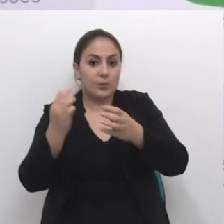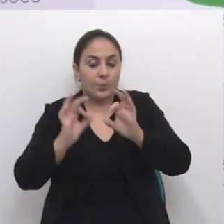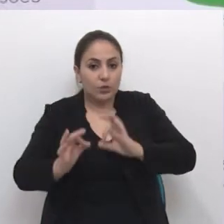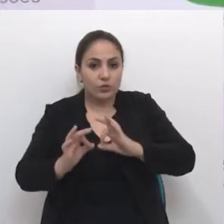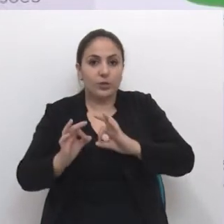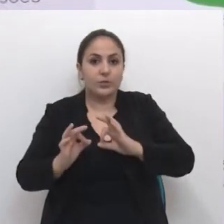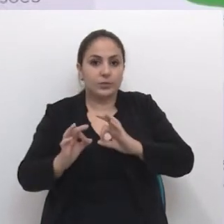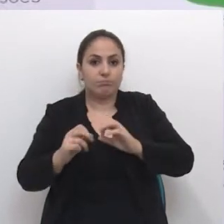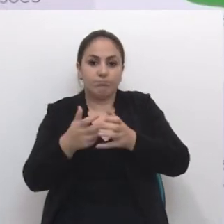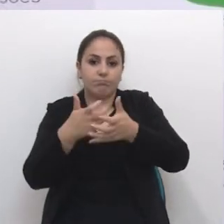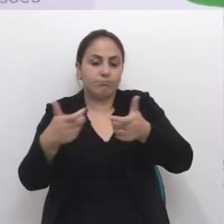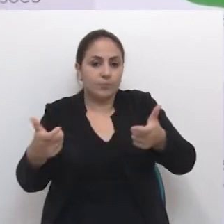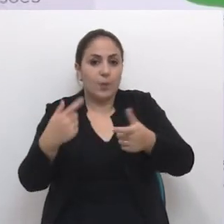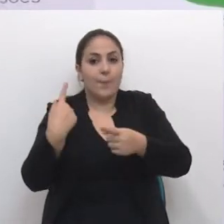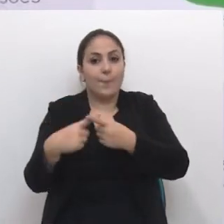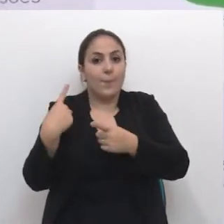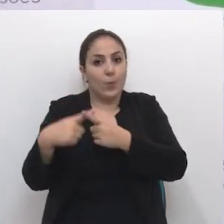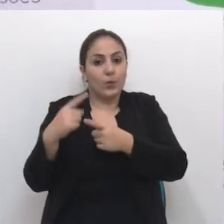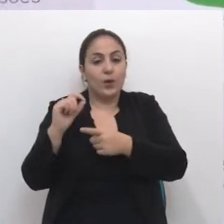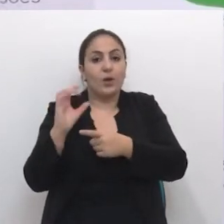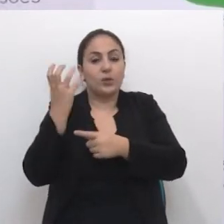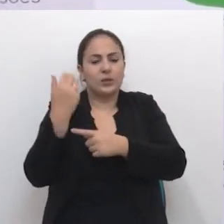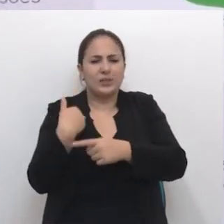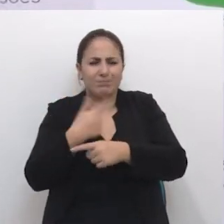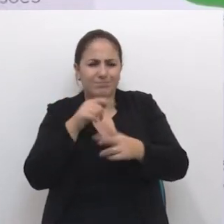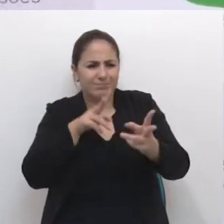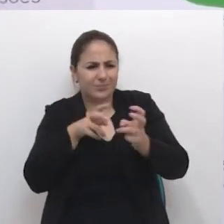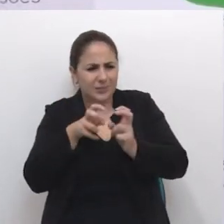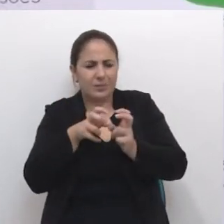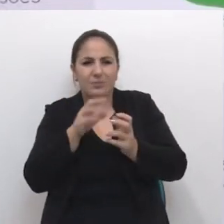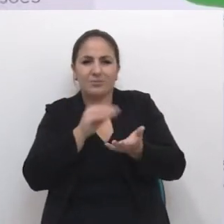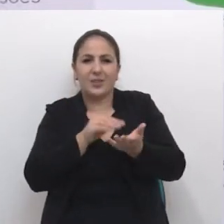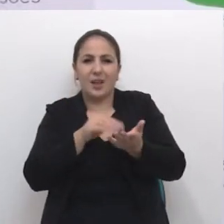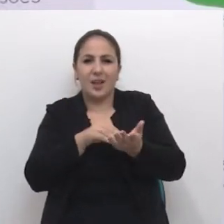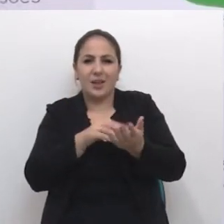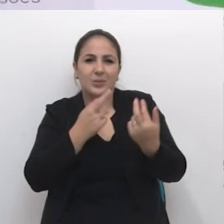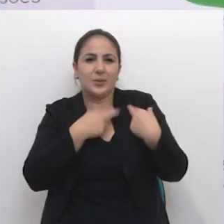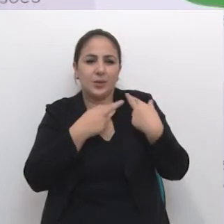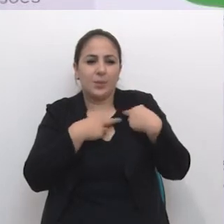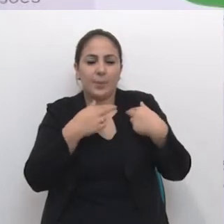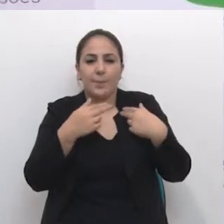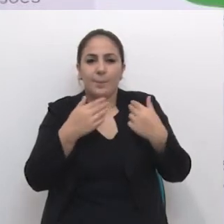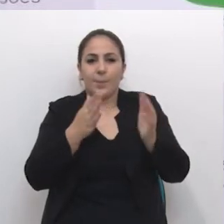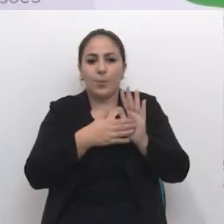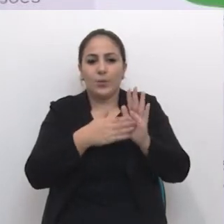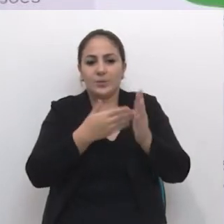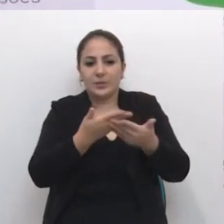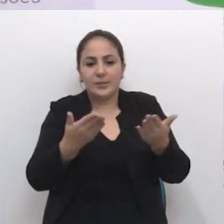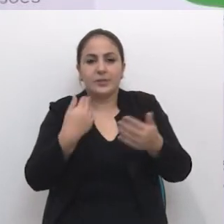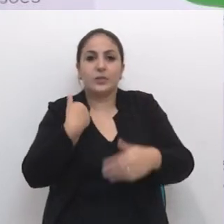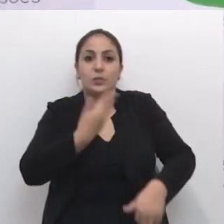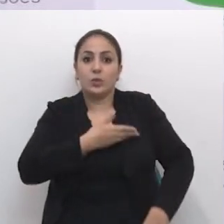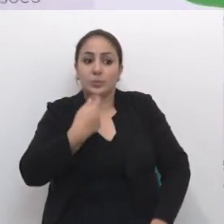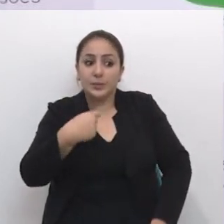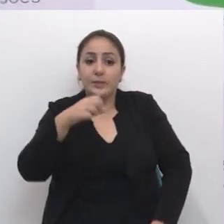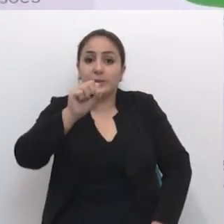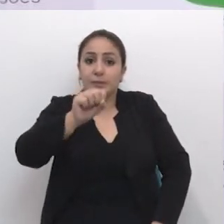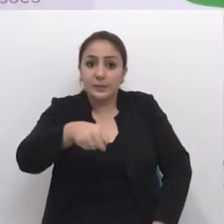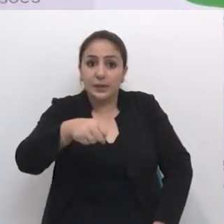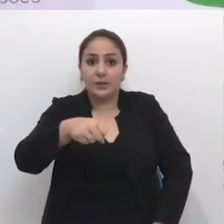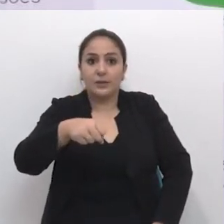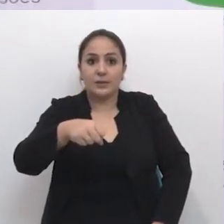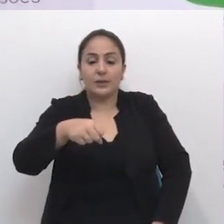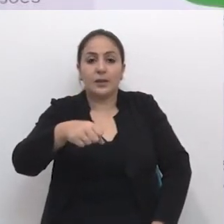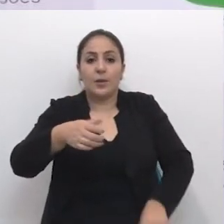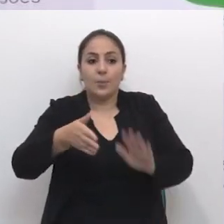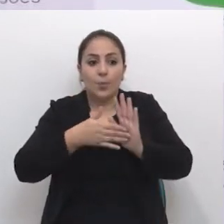para motoristas de ônibus, caminhão e van escolar, eu acho que é um grande equívoco do governo federal. Vou